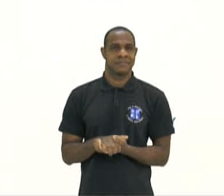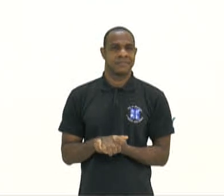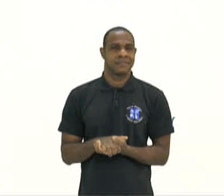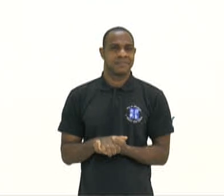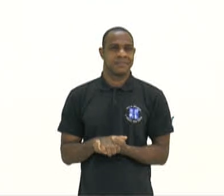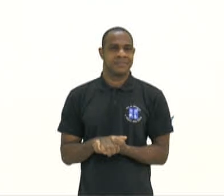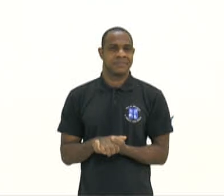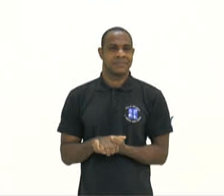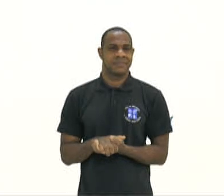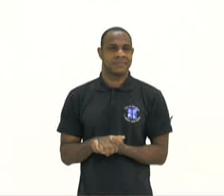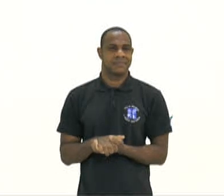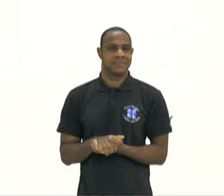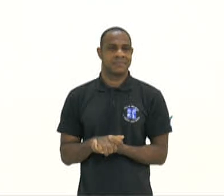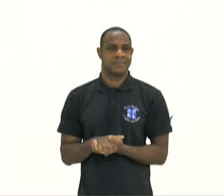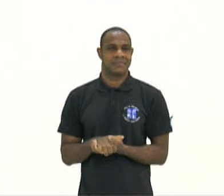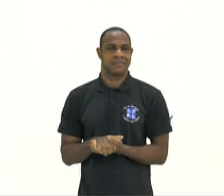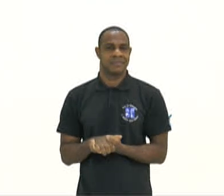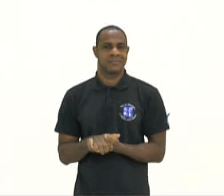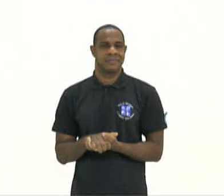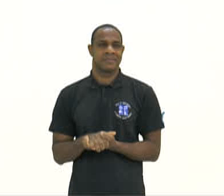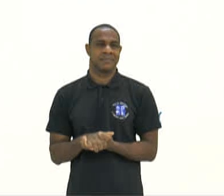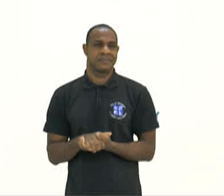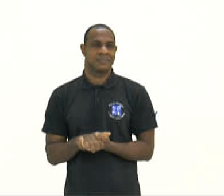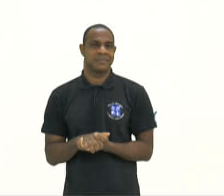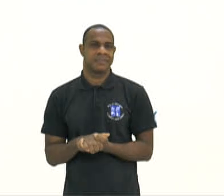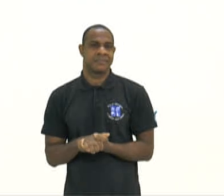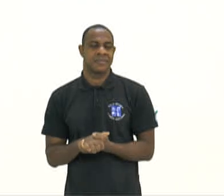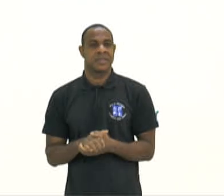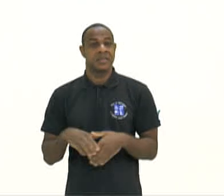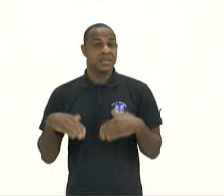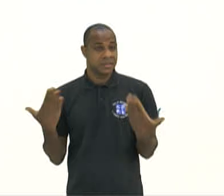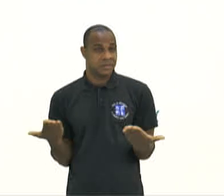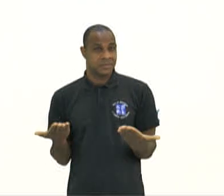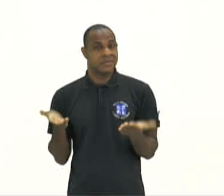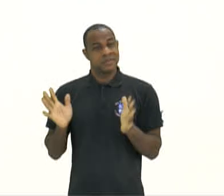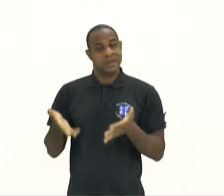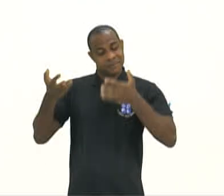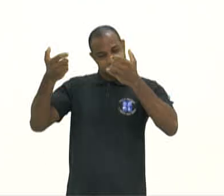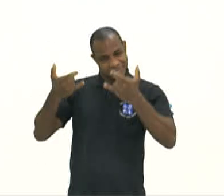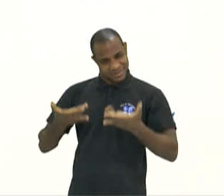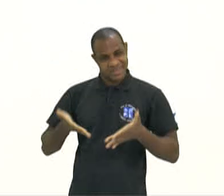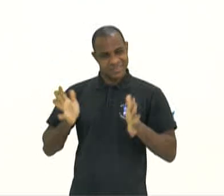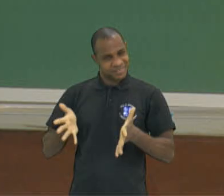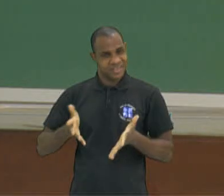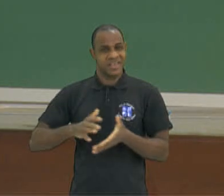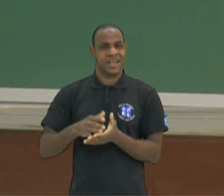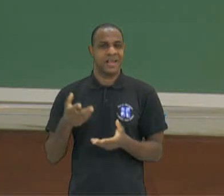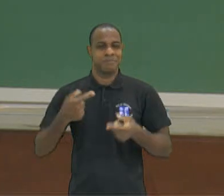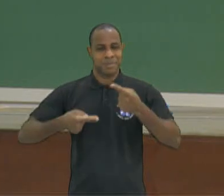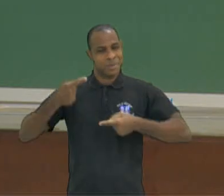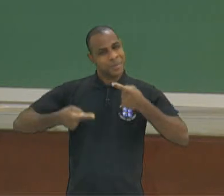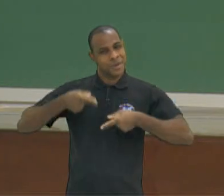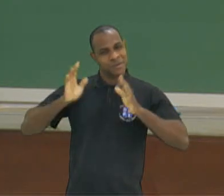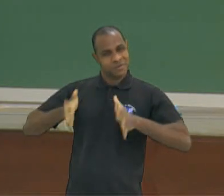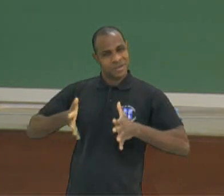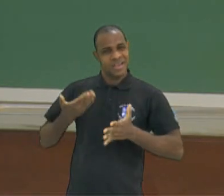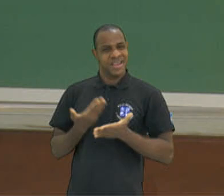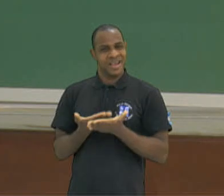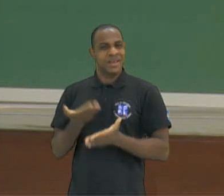enough calories to make a real difference to your health. Então, como a gente já tem falado, como a gente já tem discutido nas outras